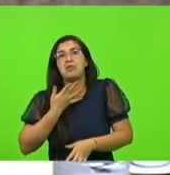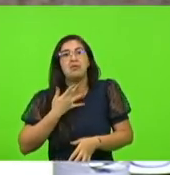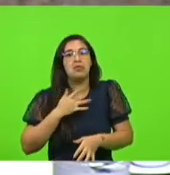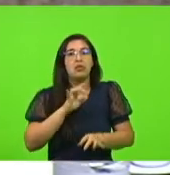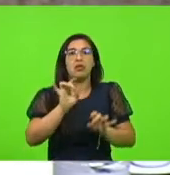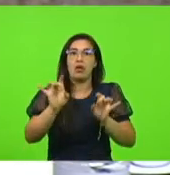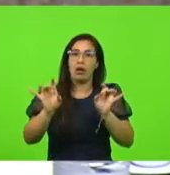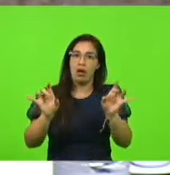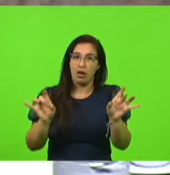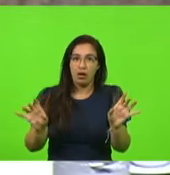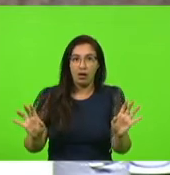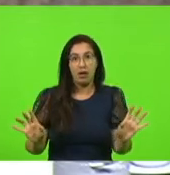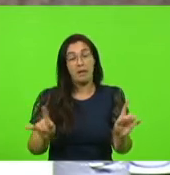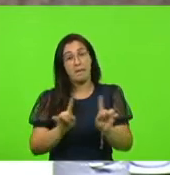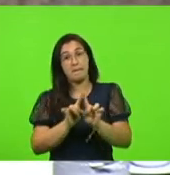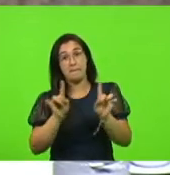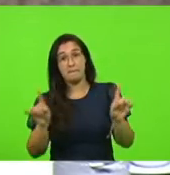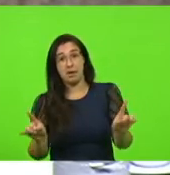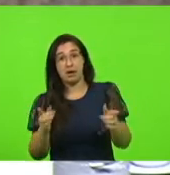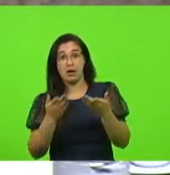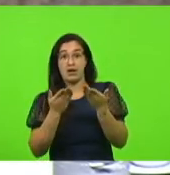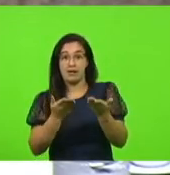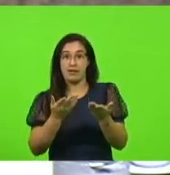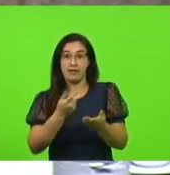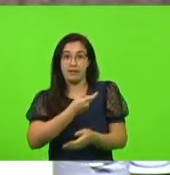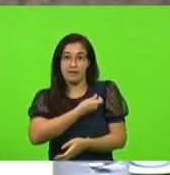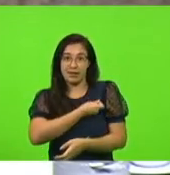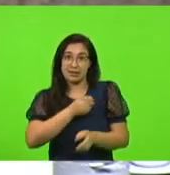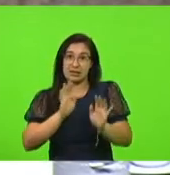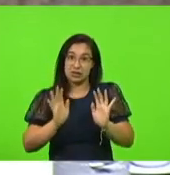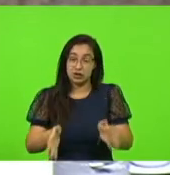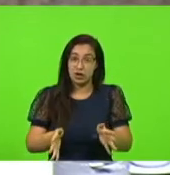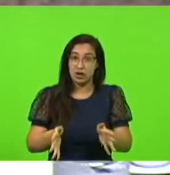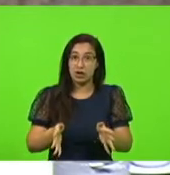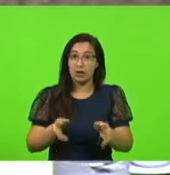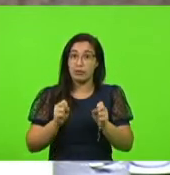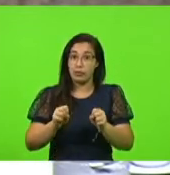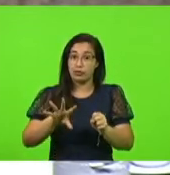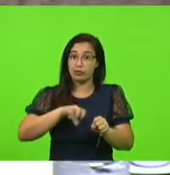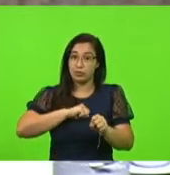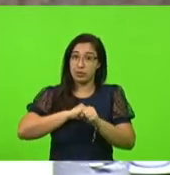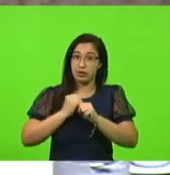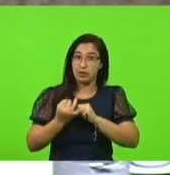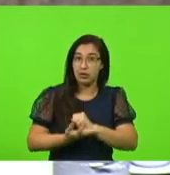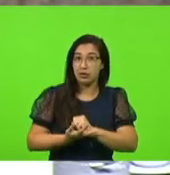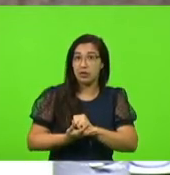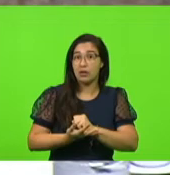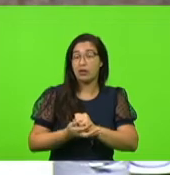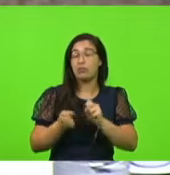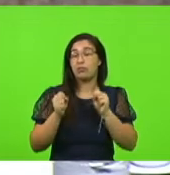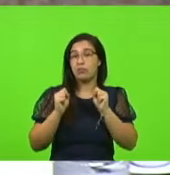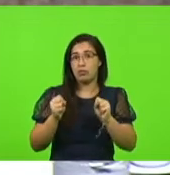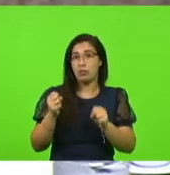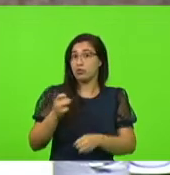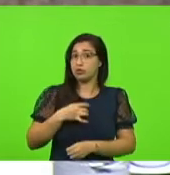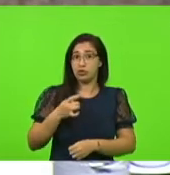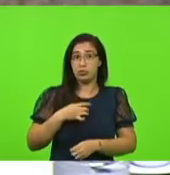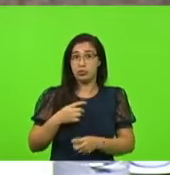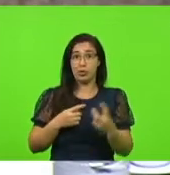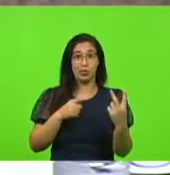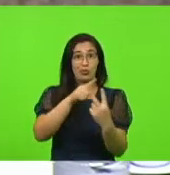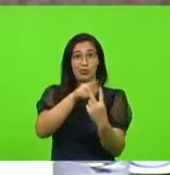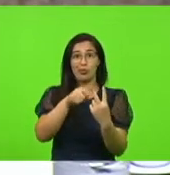Agora, se o vacinado pode se contaminar, então ela tem que ter medo também dos vacinados, não só dos não vacinados.